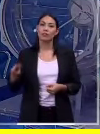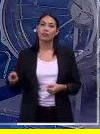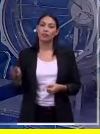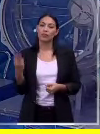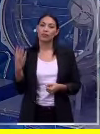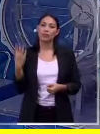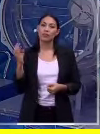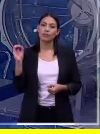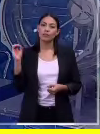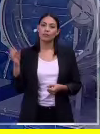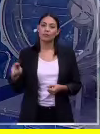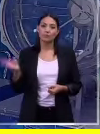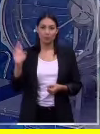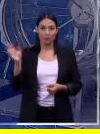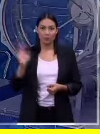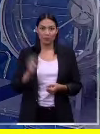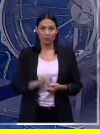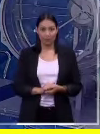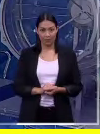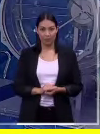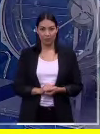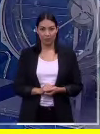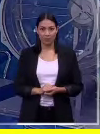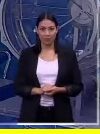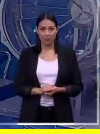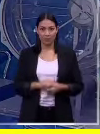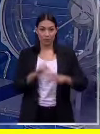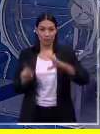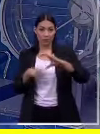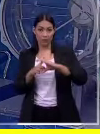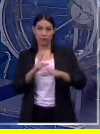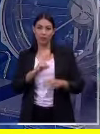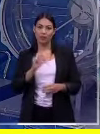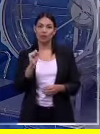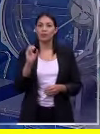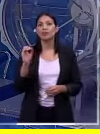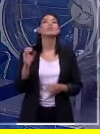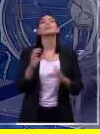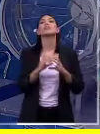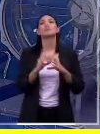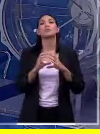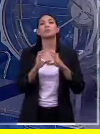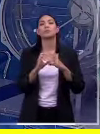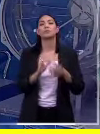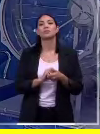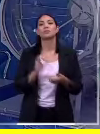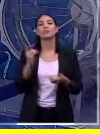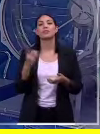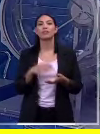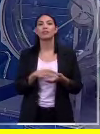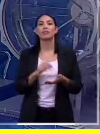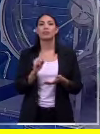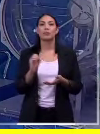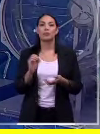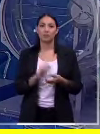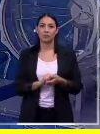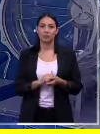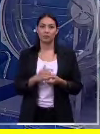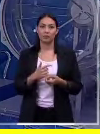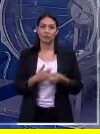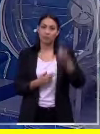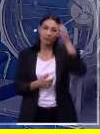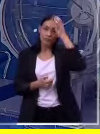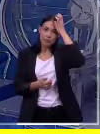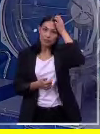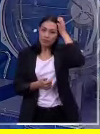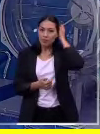e 400 mil reais. Neste globo temos 80 bolas, numeradas de 01 a 80, 75 já